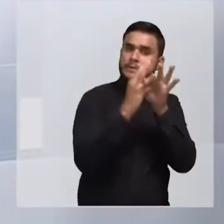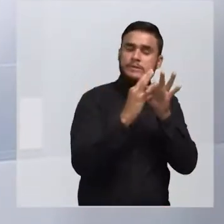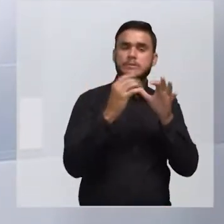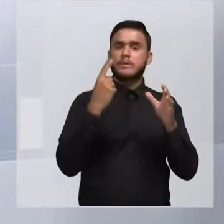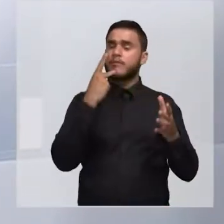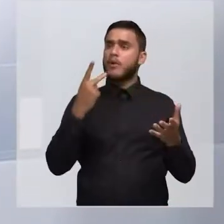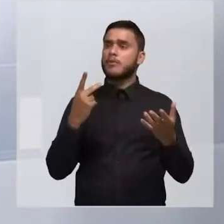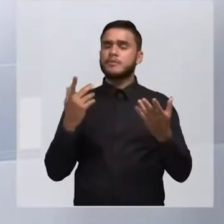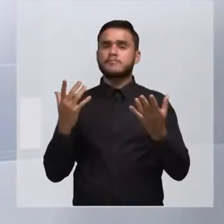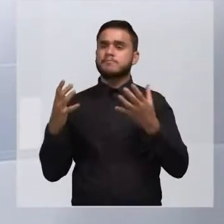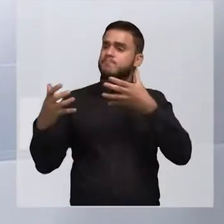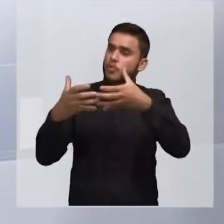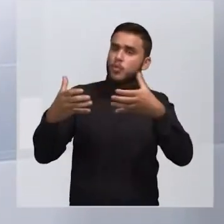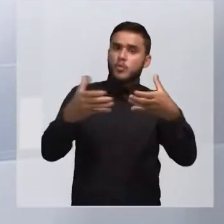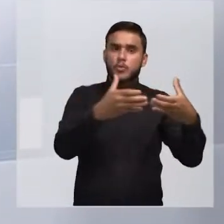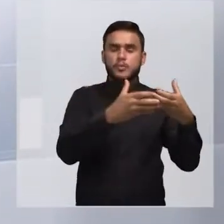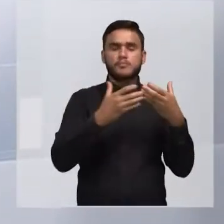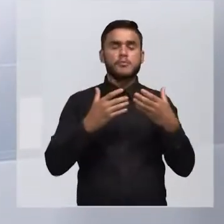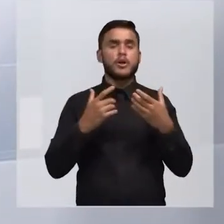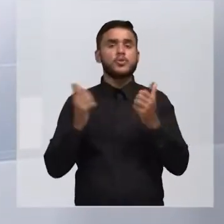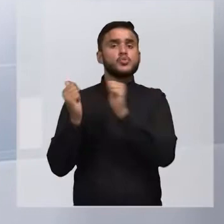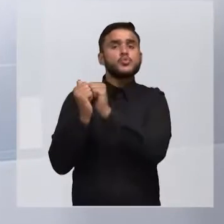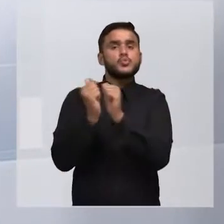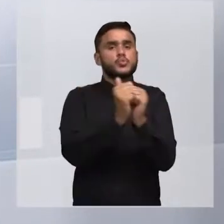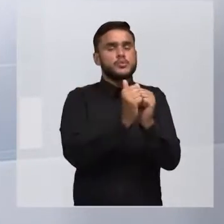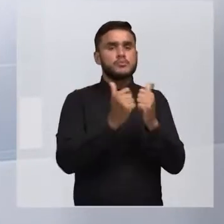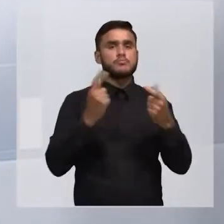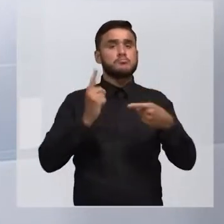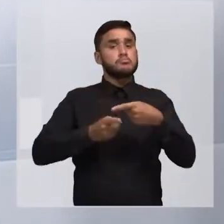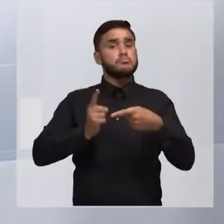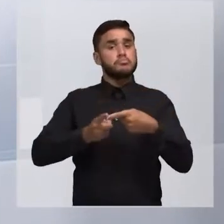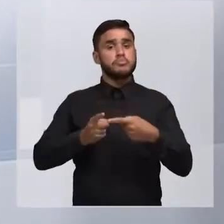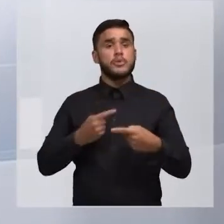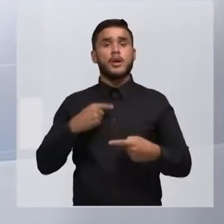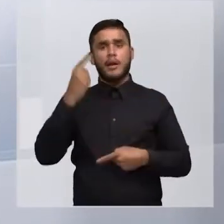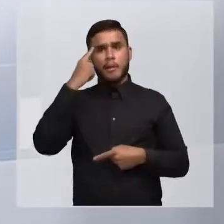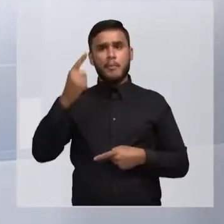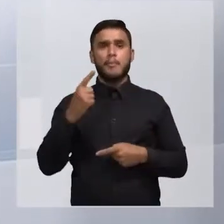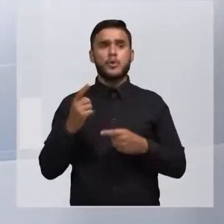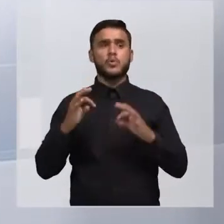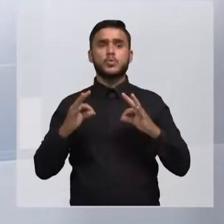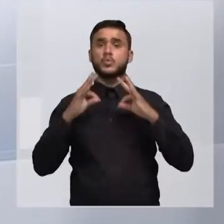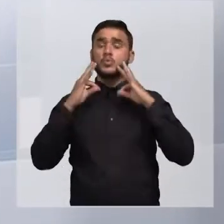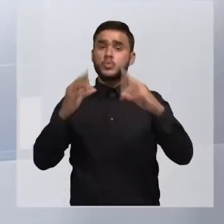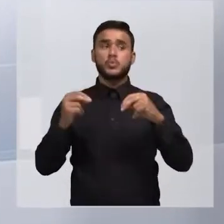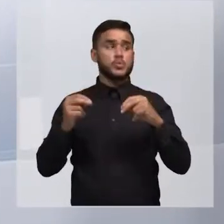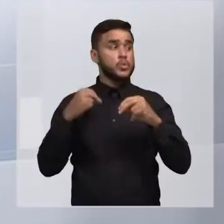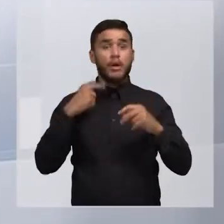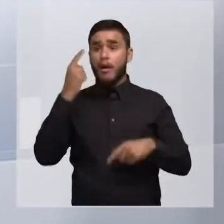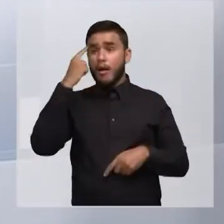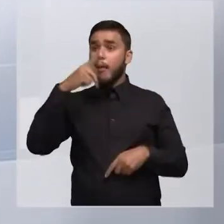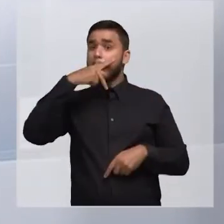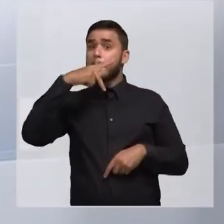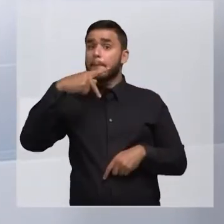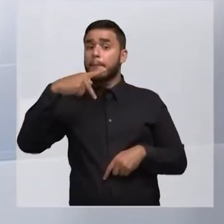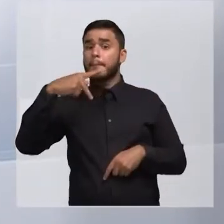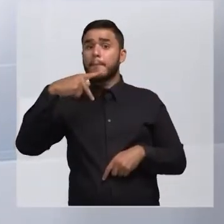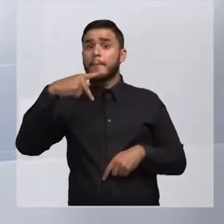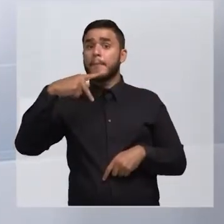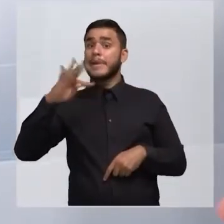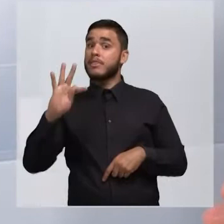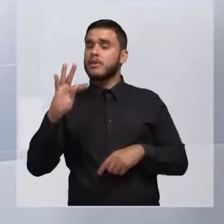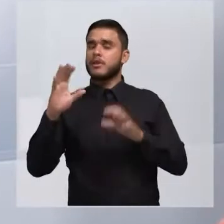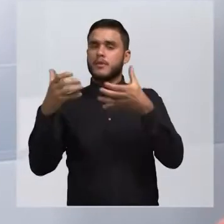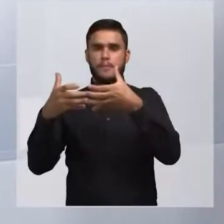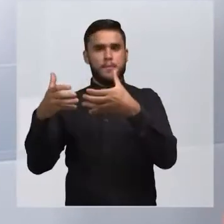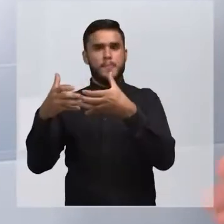em função de que, no primeiro momento, é sabotado somente pelo Partido dos Trabalhadores, pelo ex-presidente Lula. No segundo